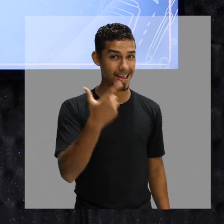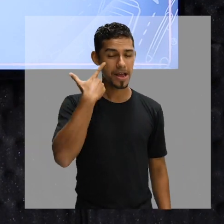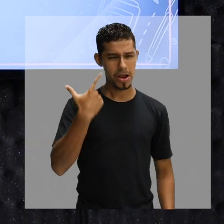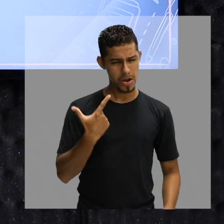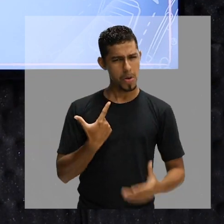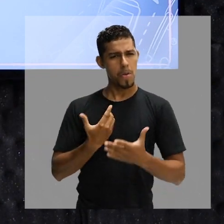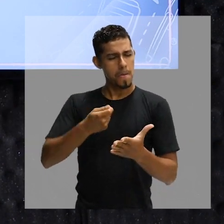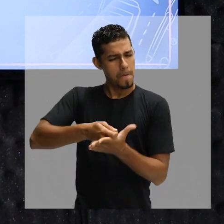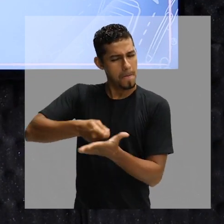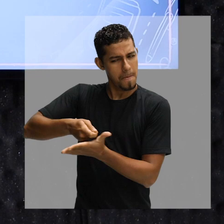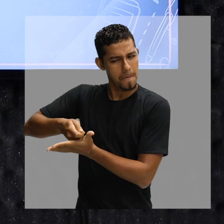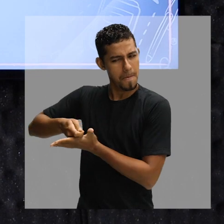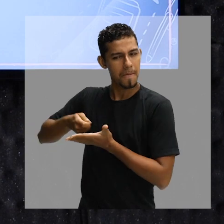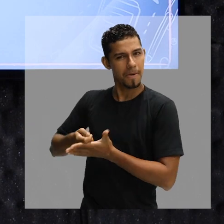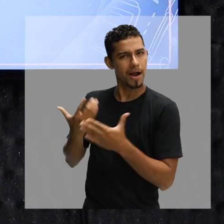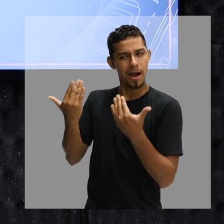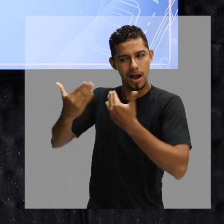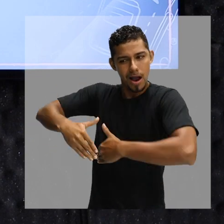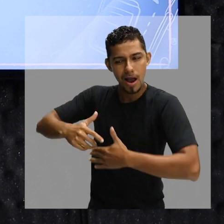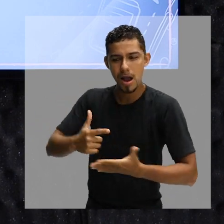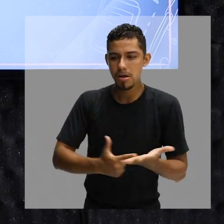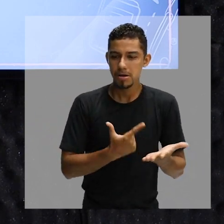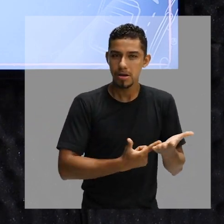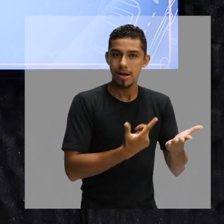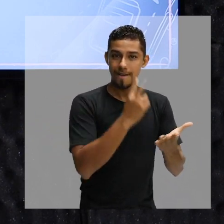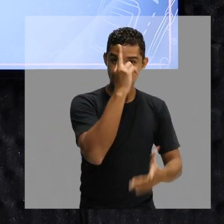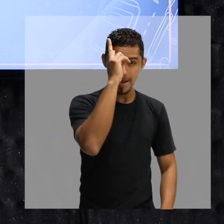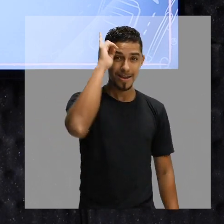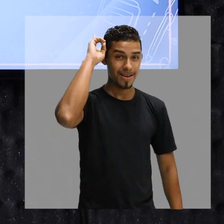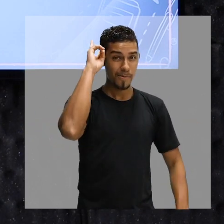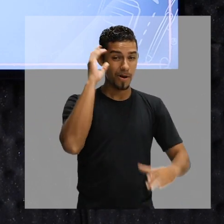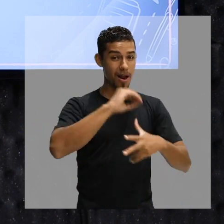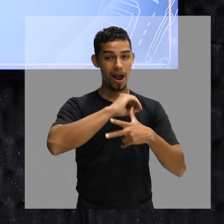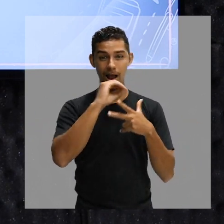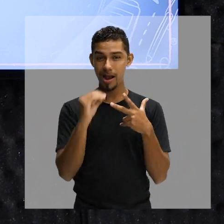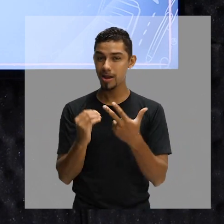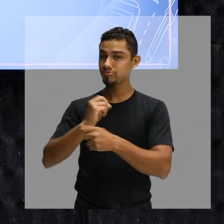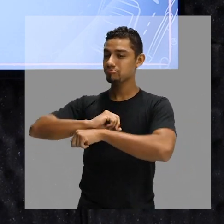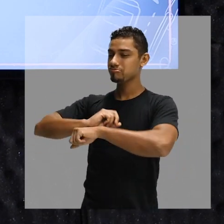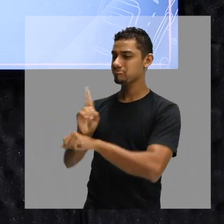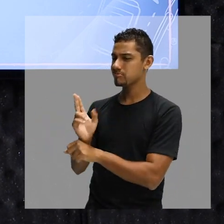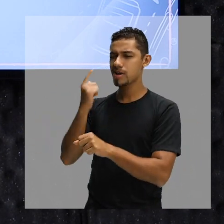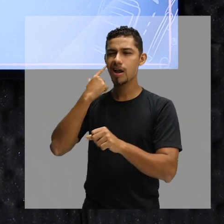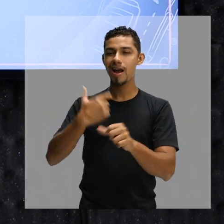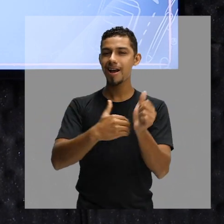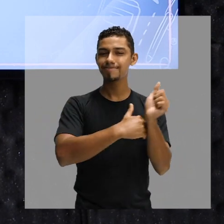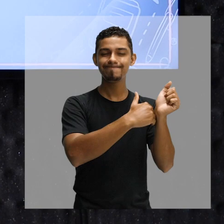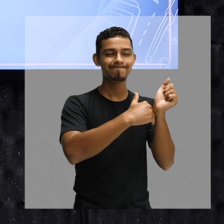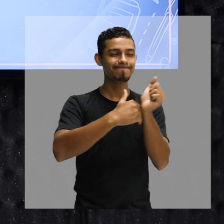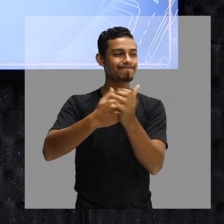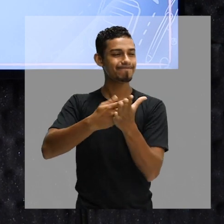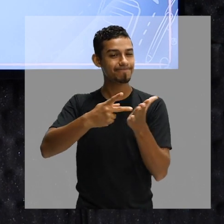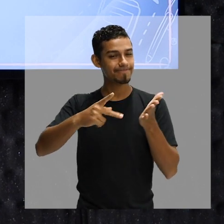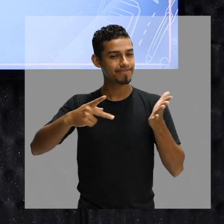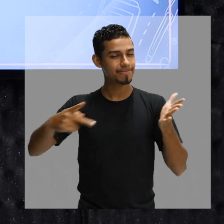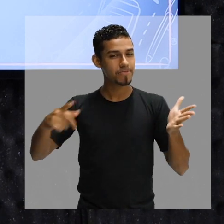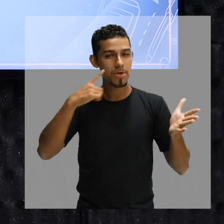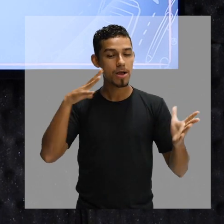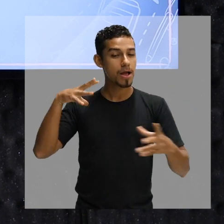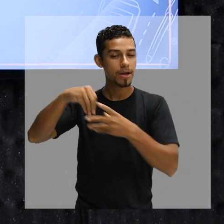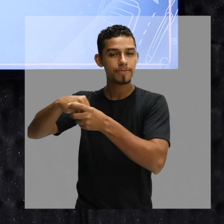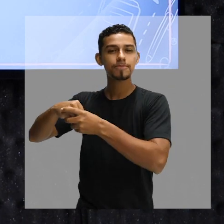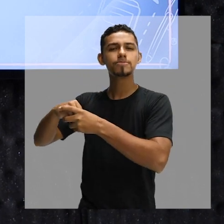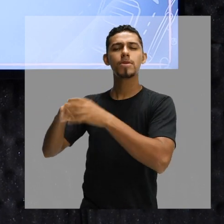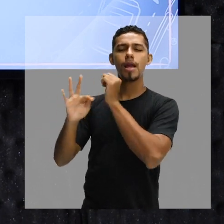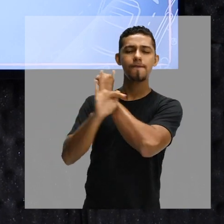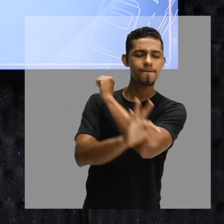vestibulares. É um conteúdo muito bacana, muito legal de estudar, cheio de segredos, poesias, conhecimentos apurados ali na